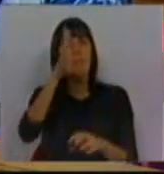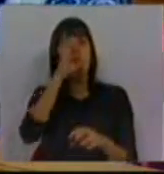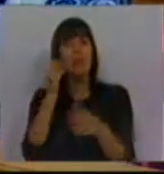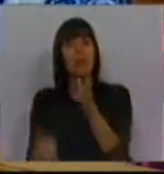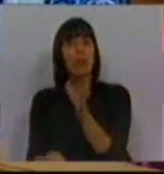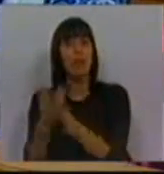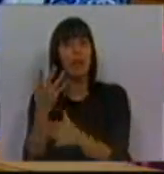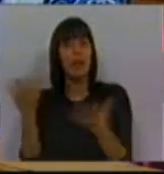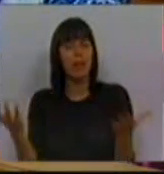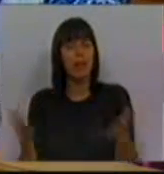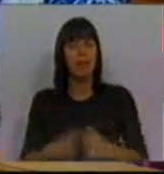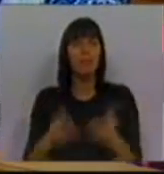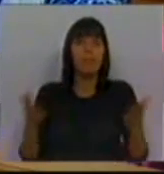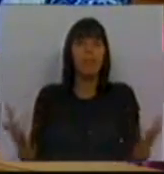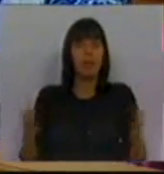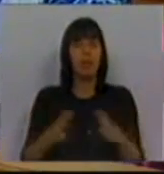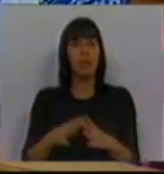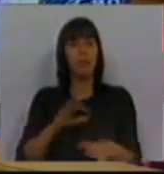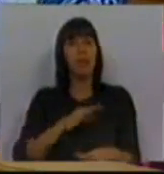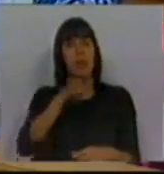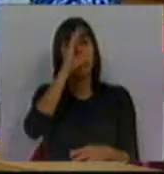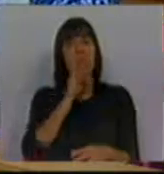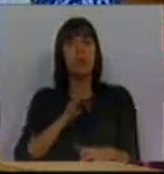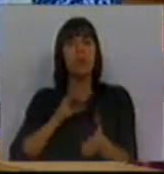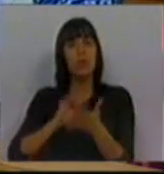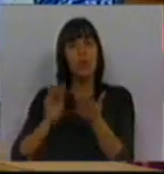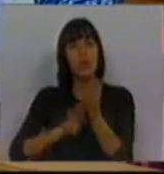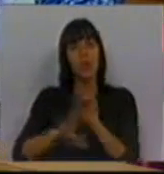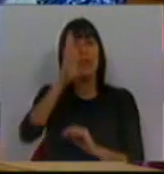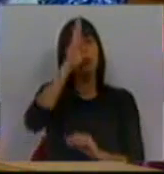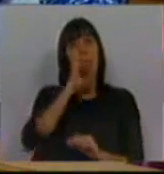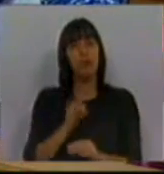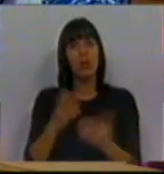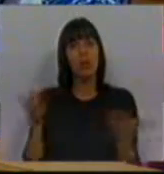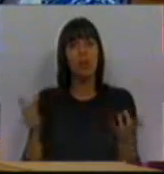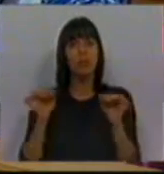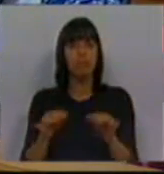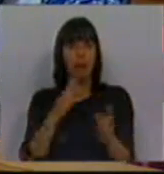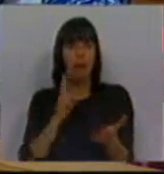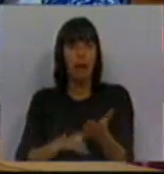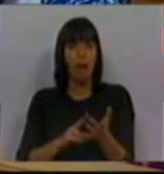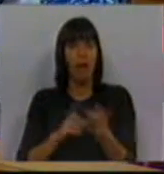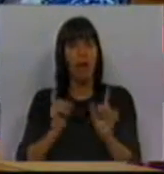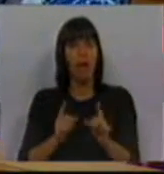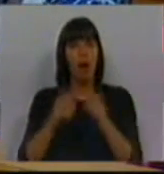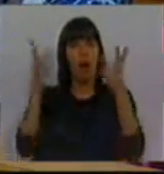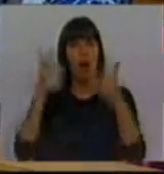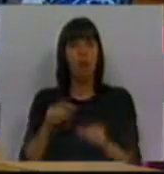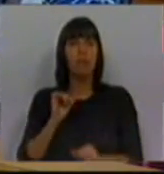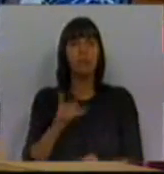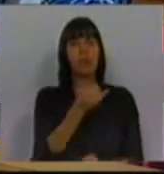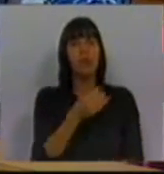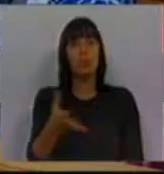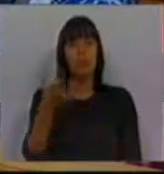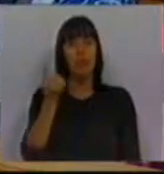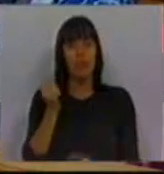cria. Portanto, Sr. Ministro, Srs. Secretários de Estado, esta é a realidade de um orçamento para